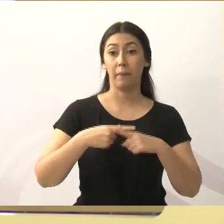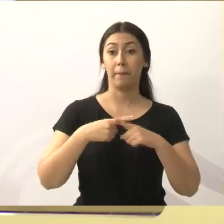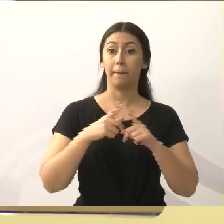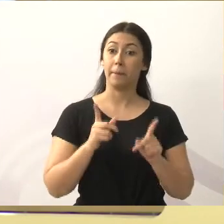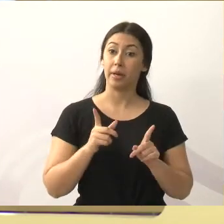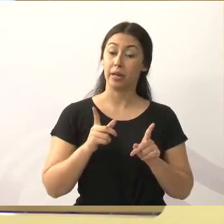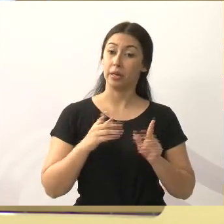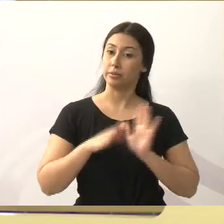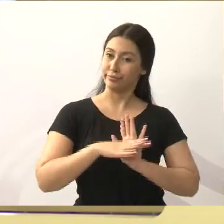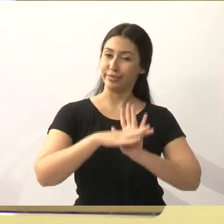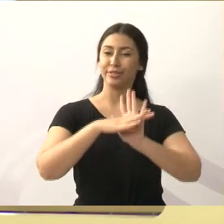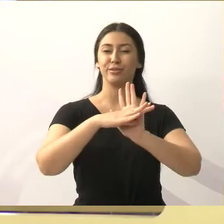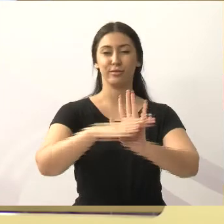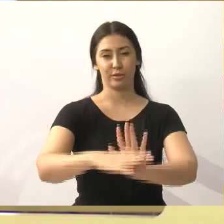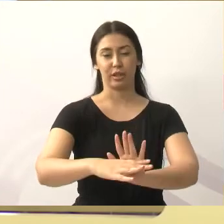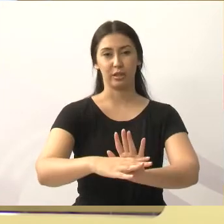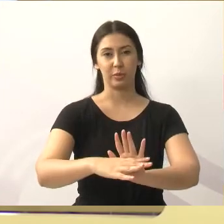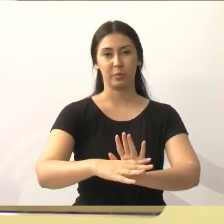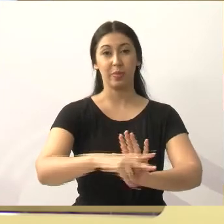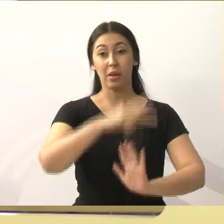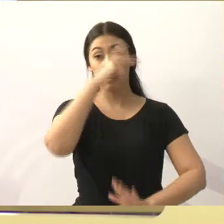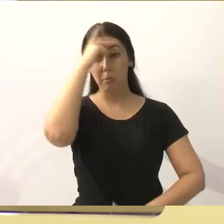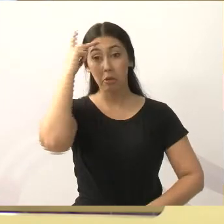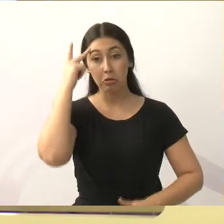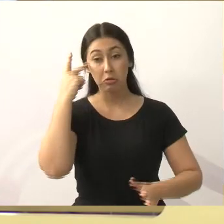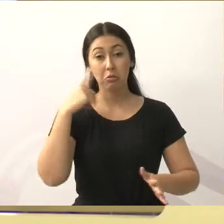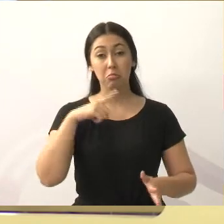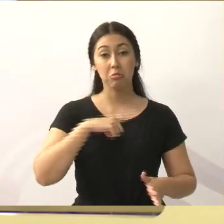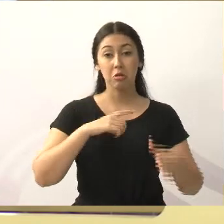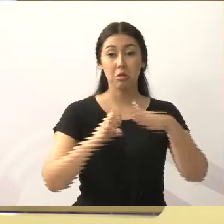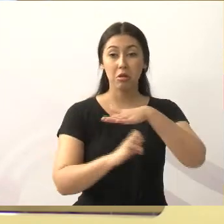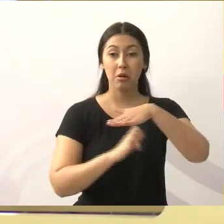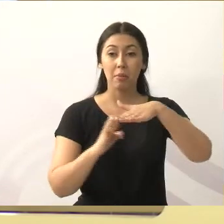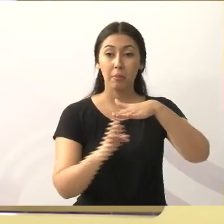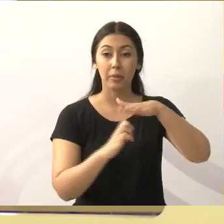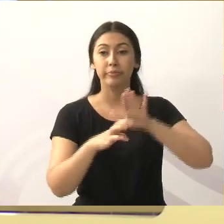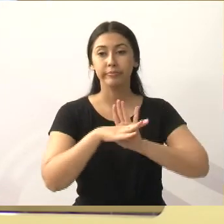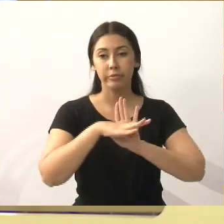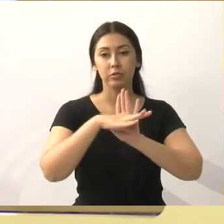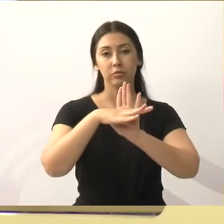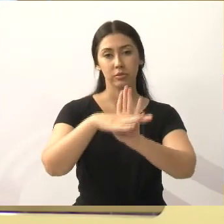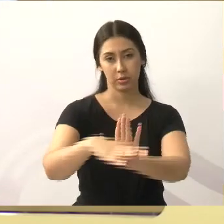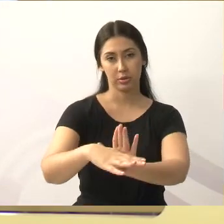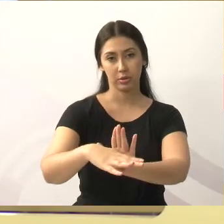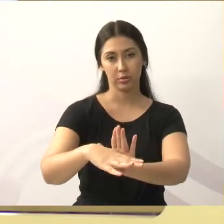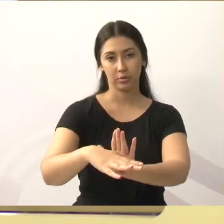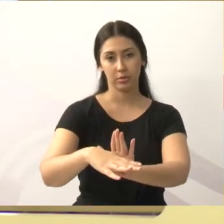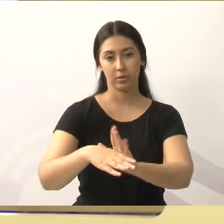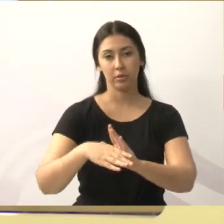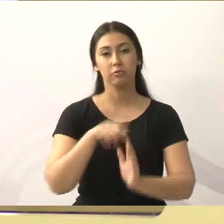destinando verba. Os empresários estão destinando verba para vocês não sair de casa.